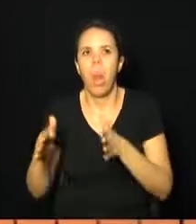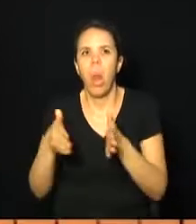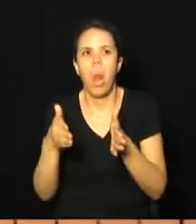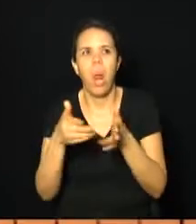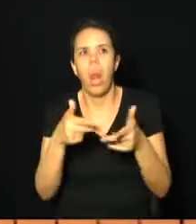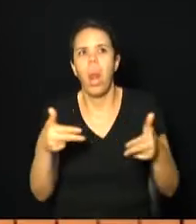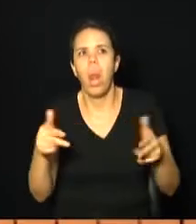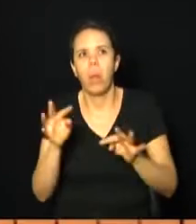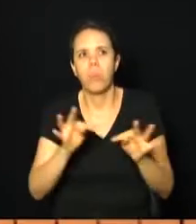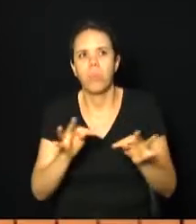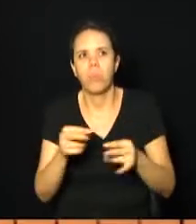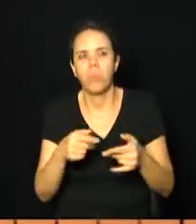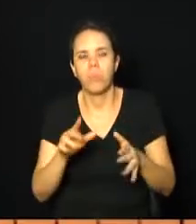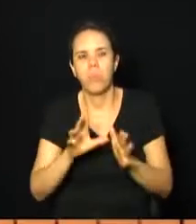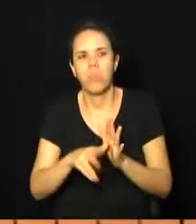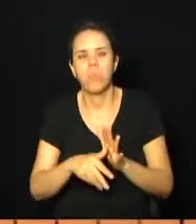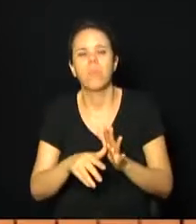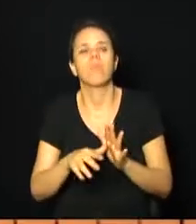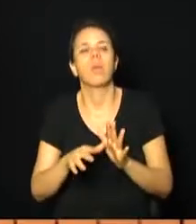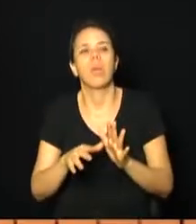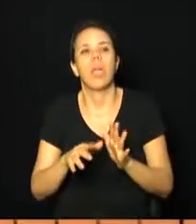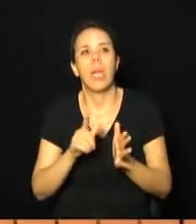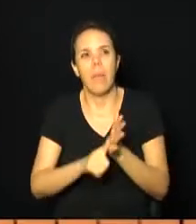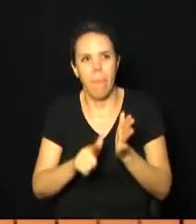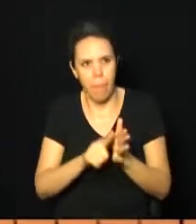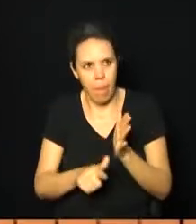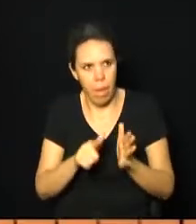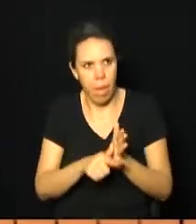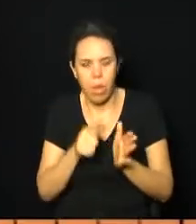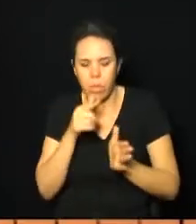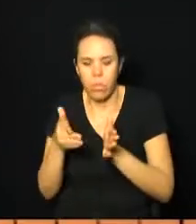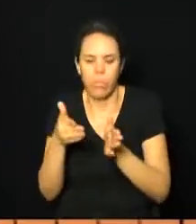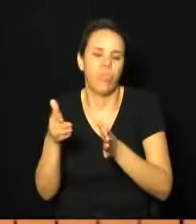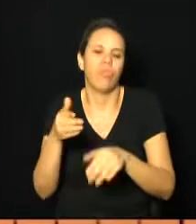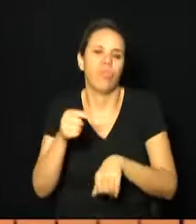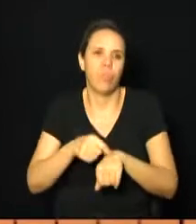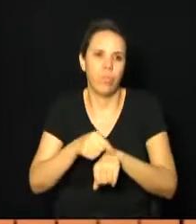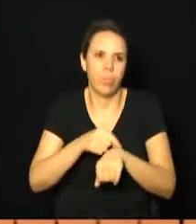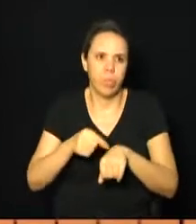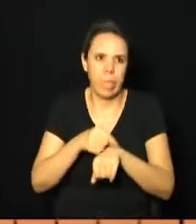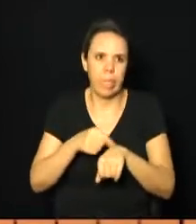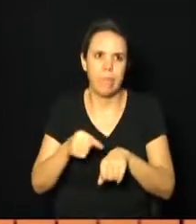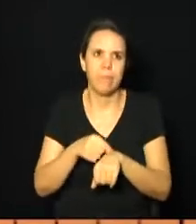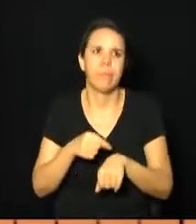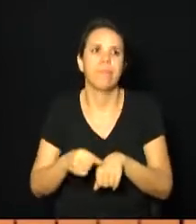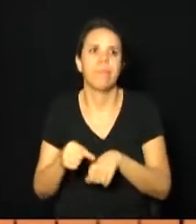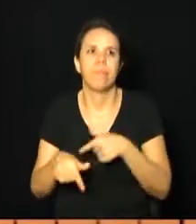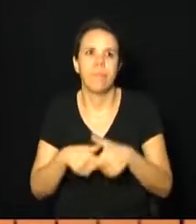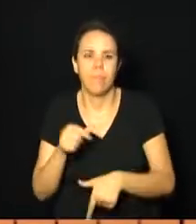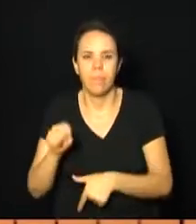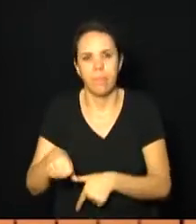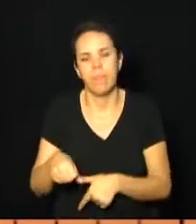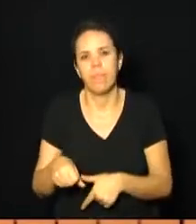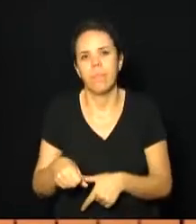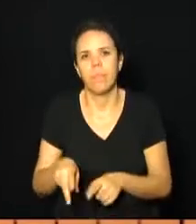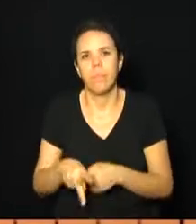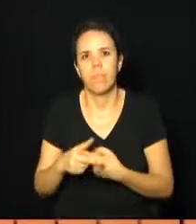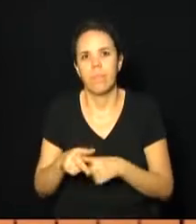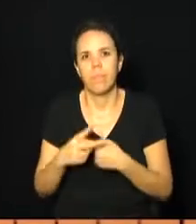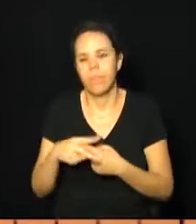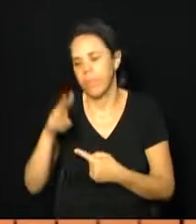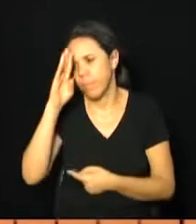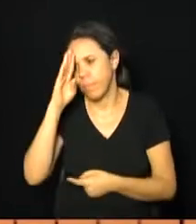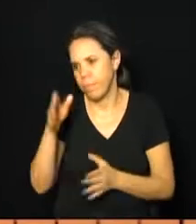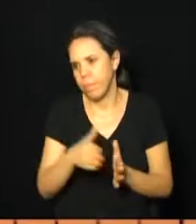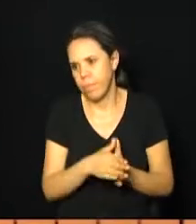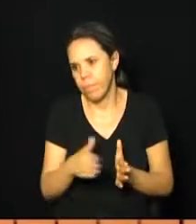ribeirão, o próprio Atibaia ou alguma outra coisa assim. Então tem esse trabalho sim de manutenção, principalmente